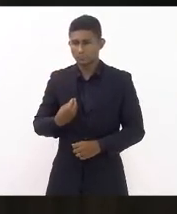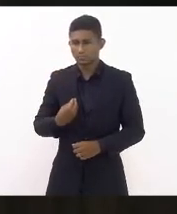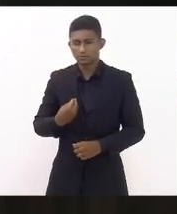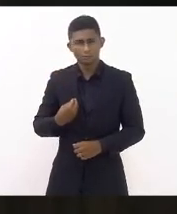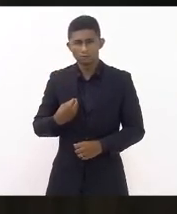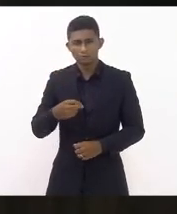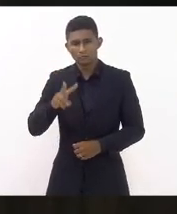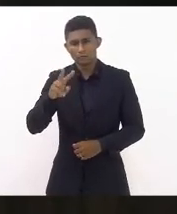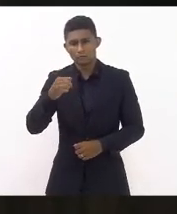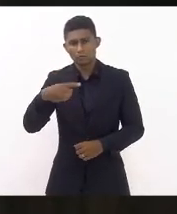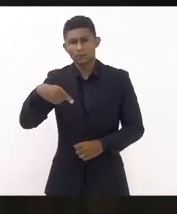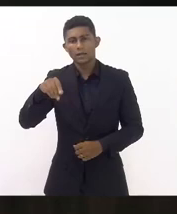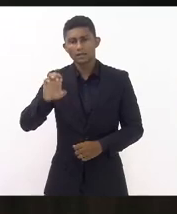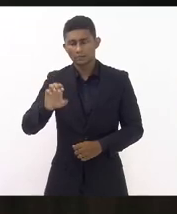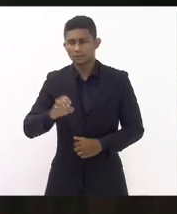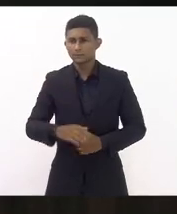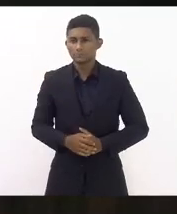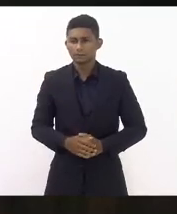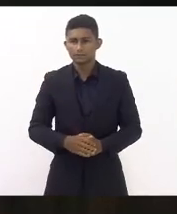Valdeque Carneiro.